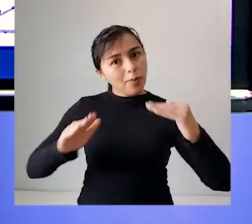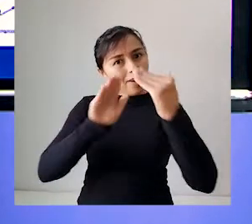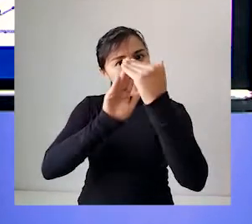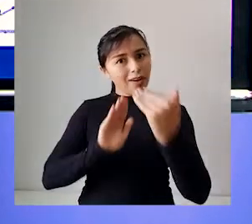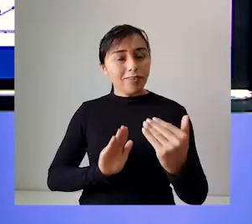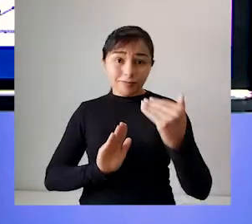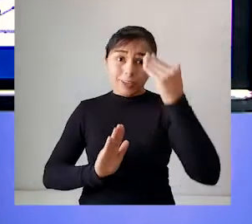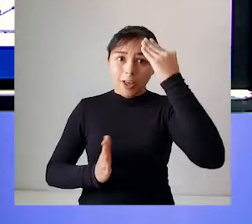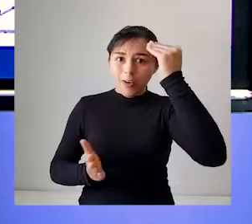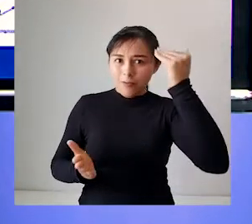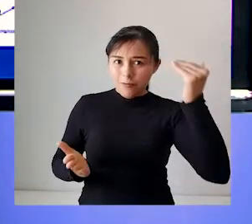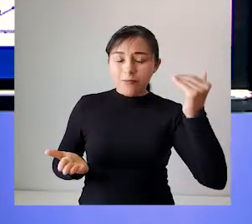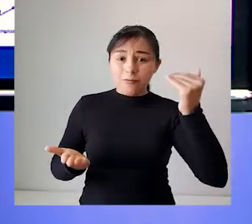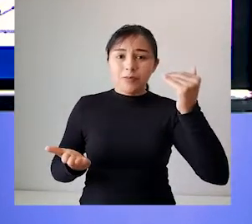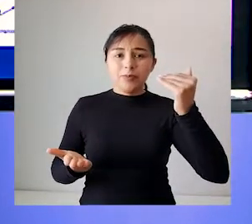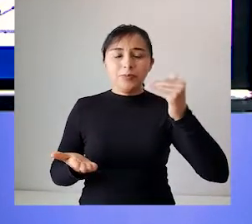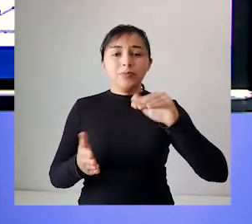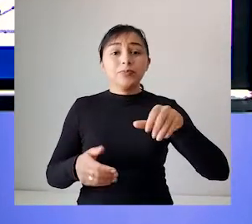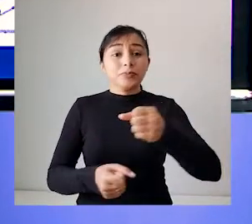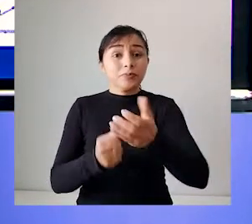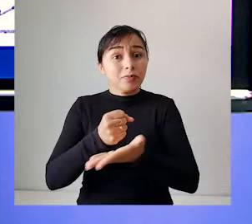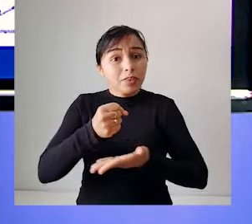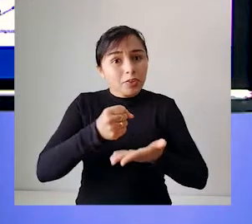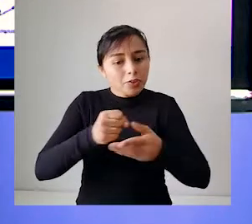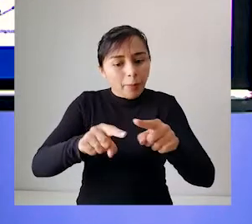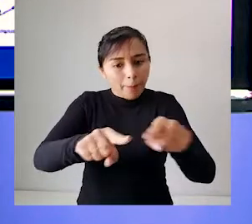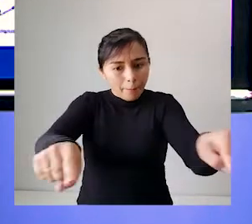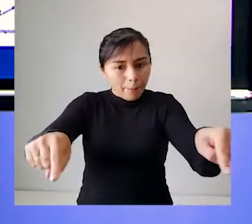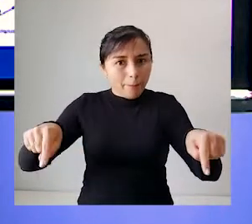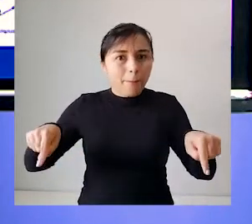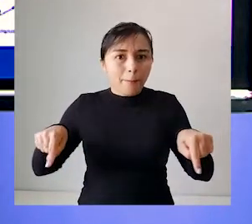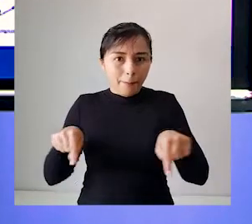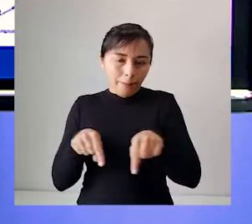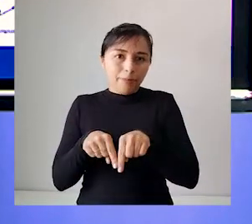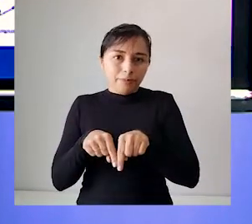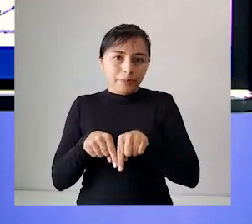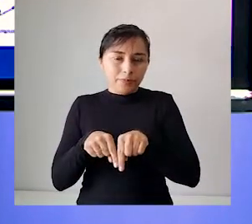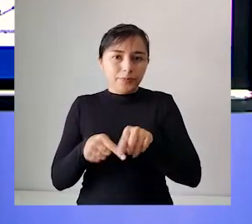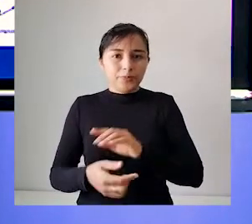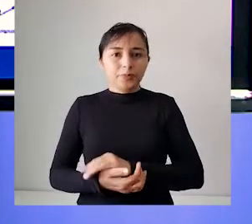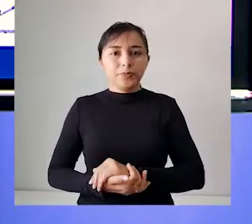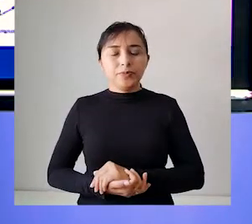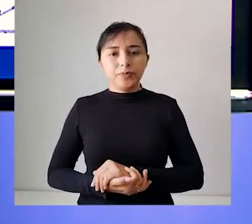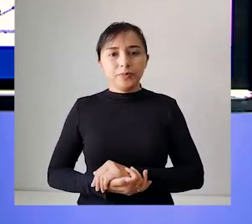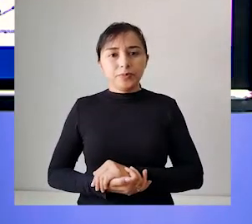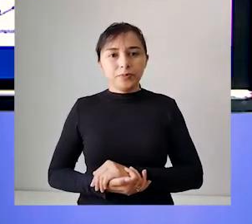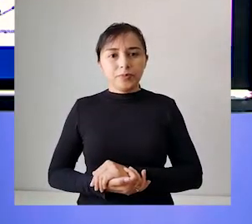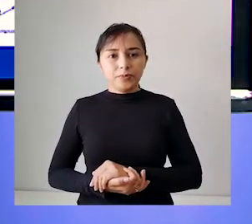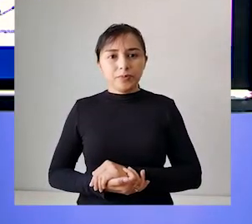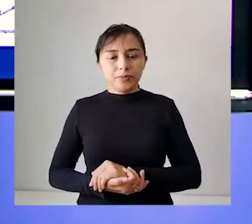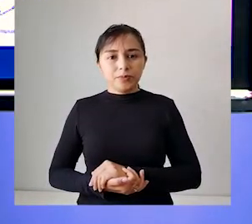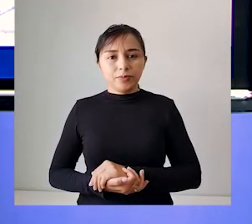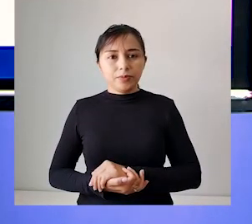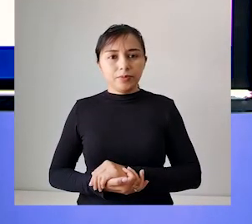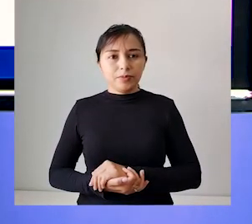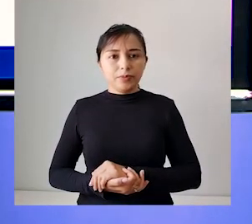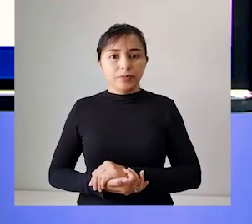famosas pirâmides, as pirâmides de base quadrada, que é tão conhecida aí no Egito.